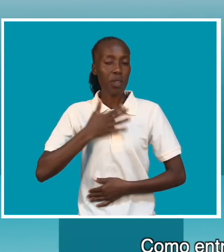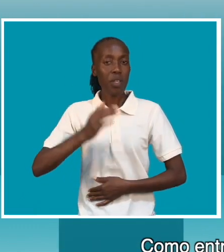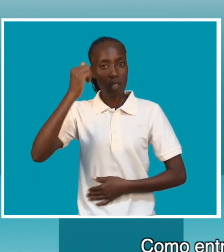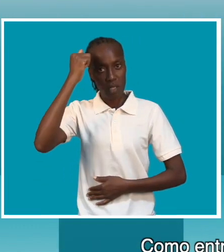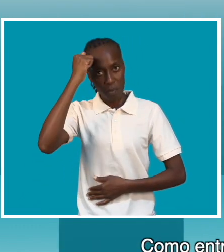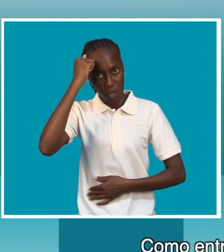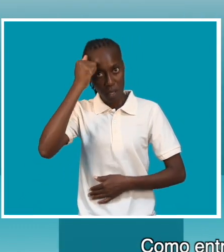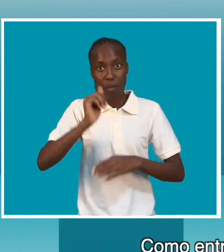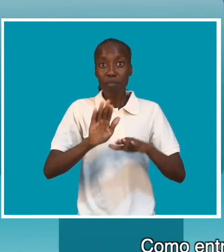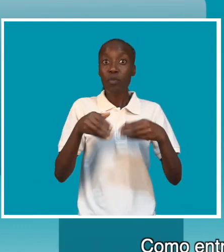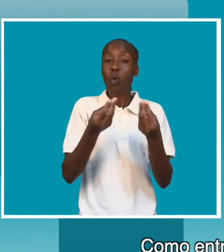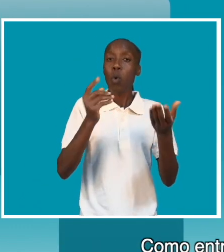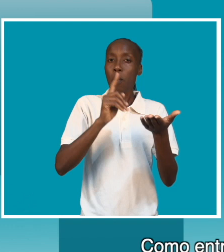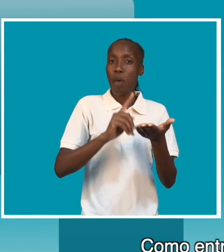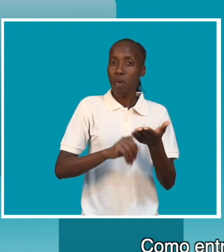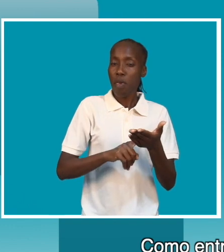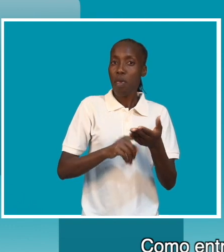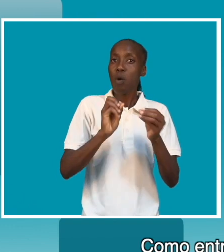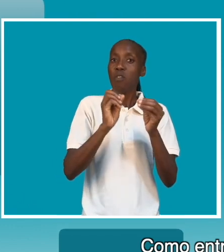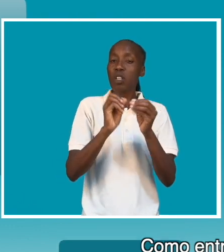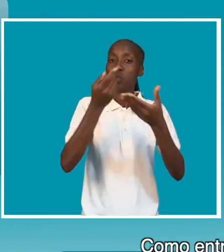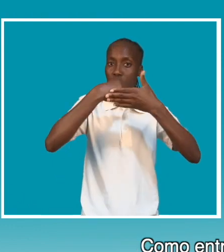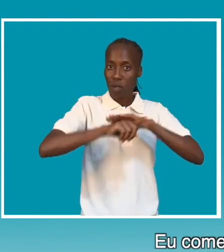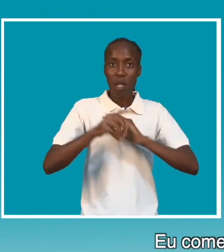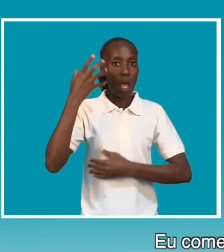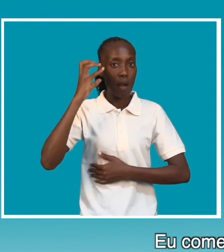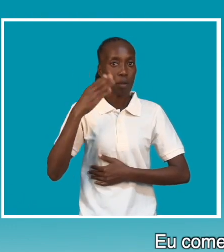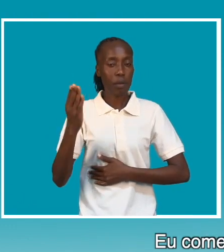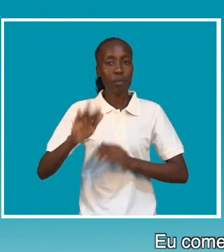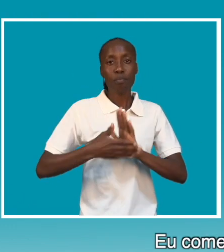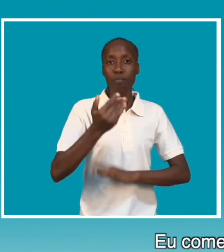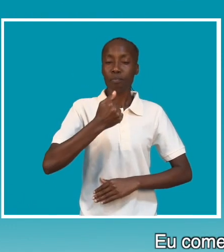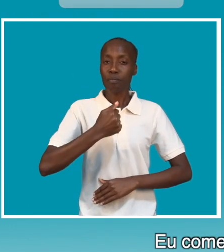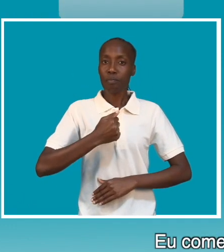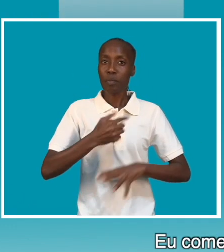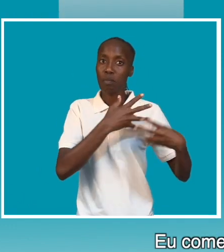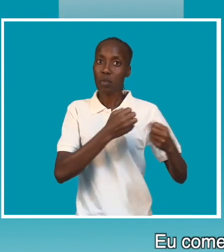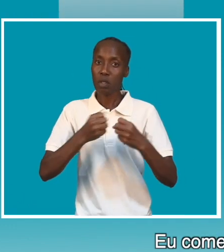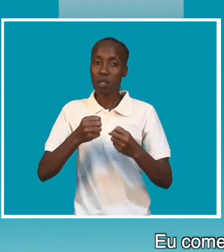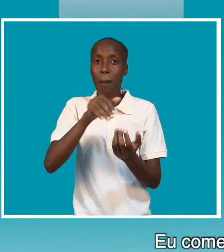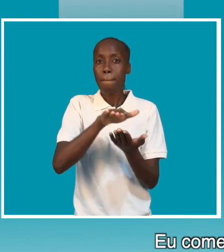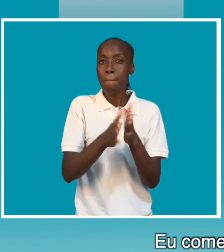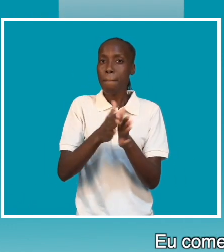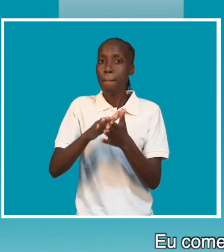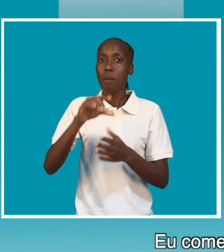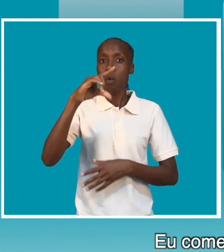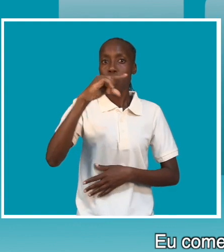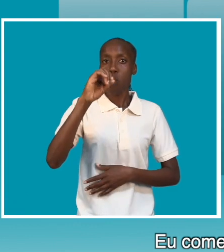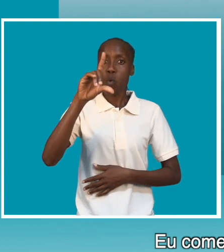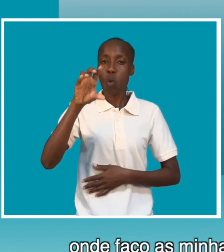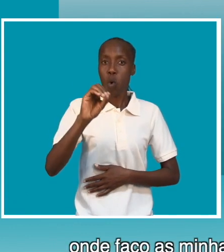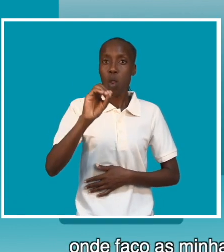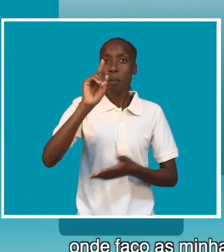Queremos saber como é que entra a Rádio de Moçambique. Eu começo a minha atividade nas Produções Goal é uma agência de